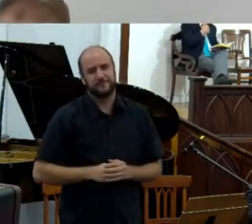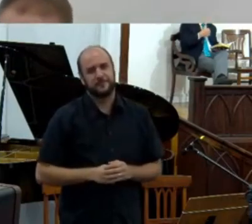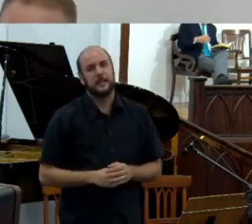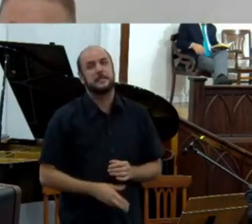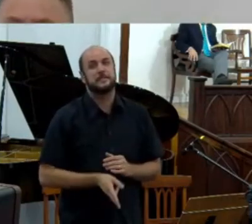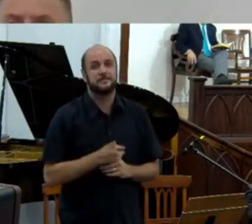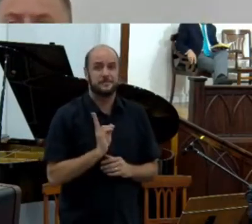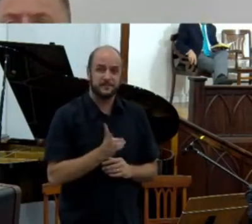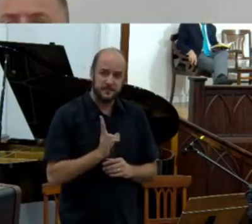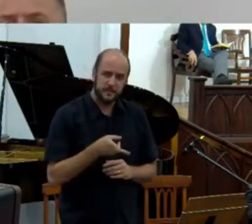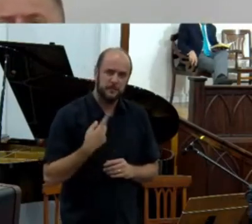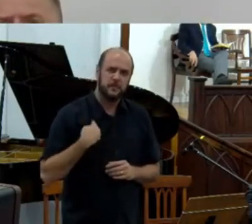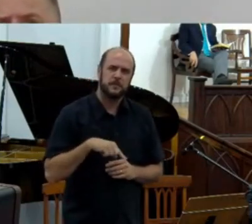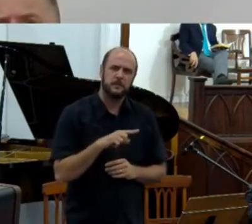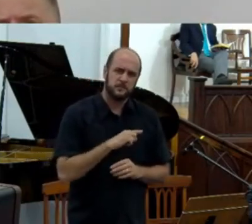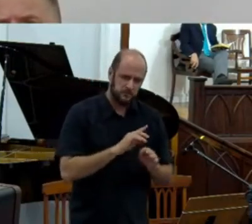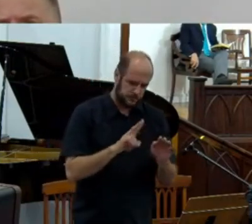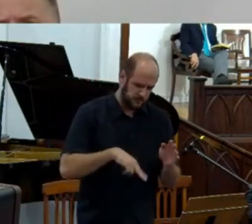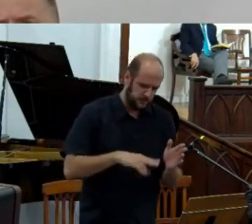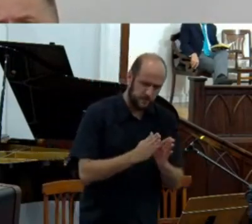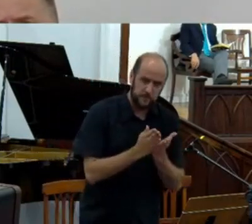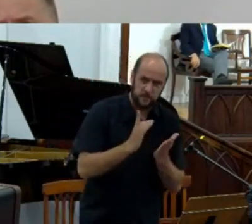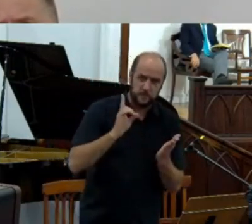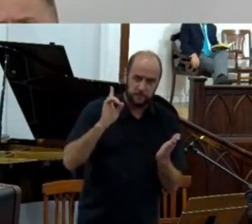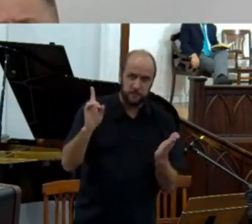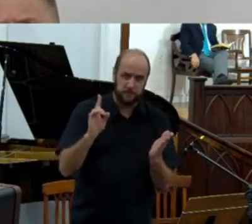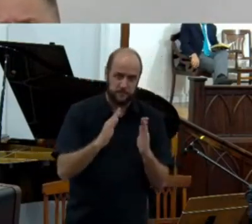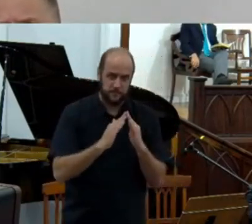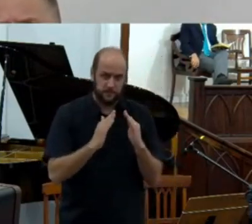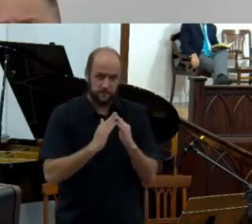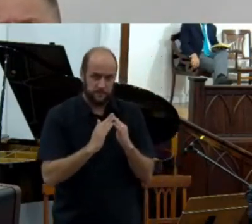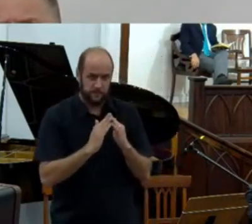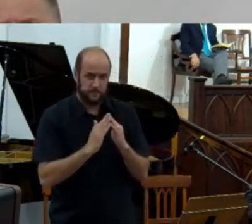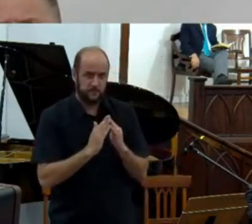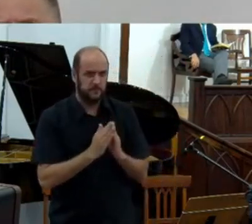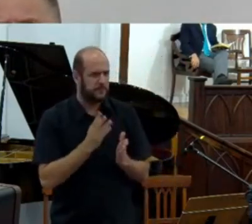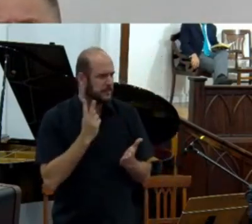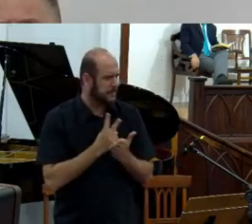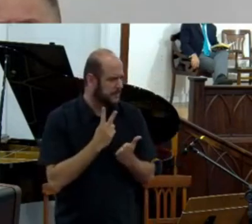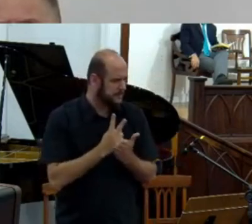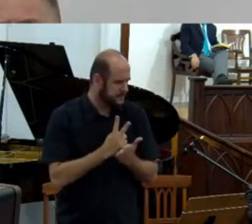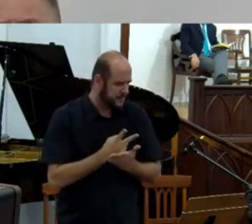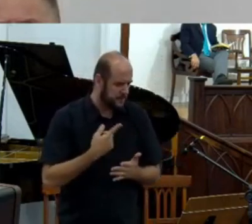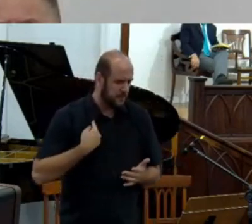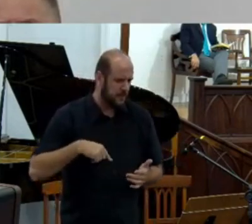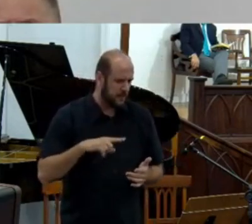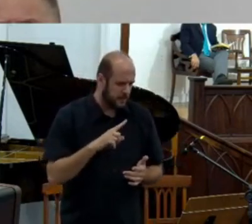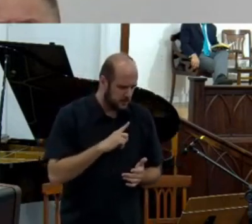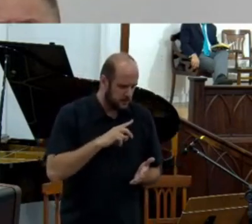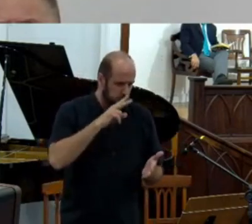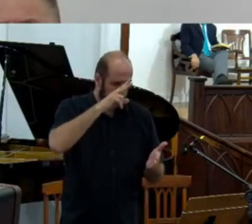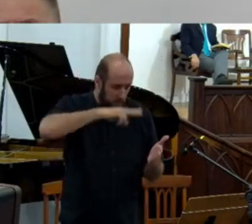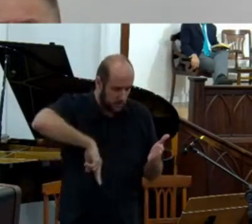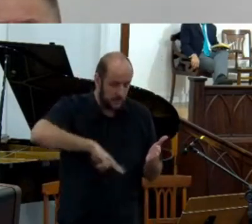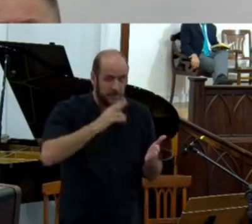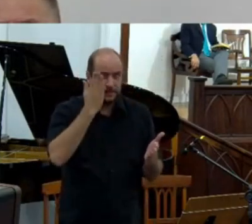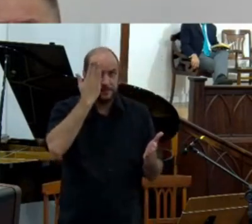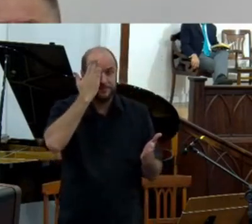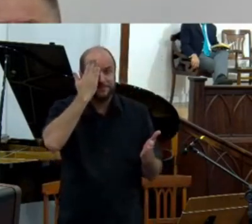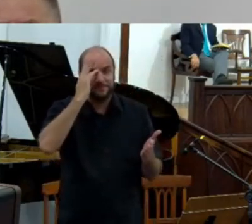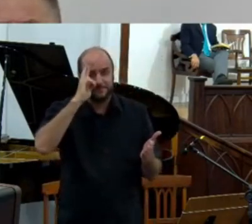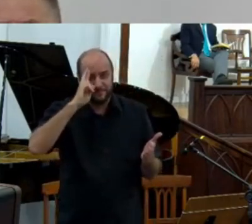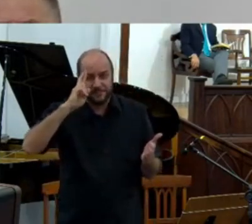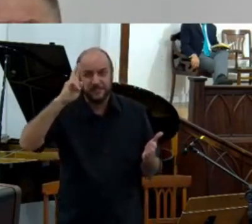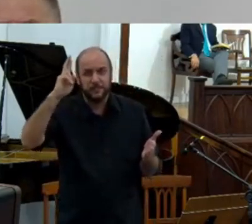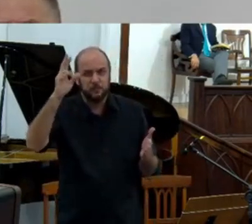vezes que nós abrimos a palavra de Deus em nossas casas, todos os dias que nós a lemos, saiba que o Senhor